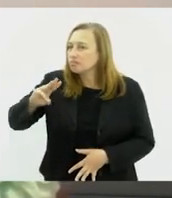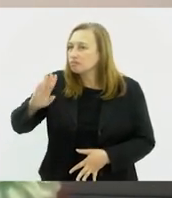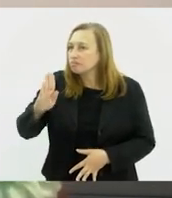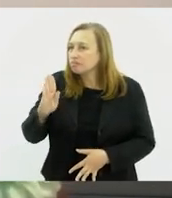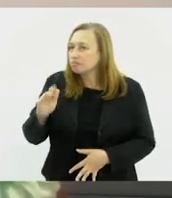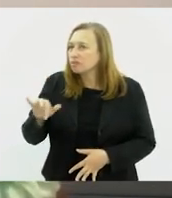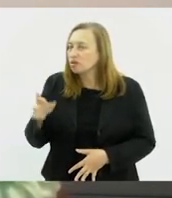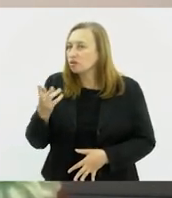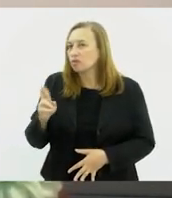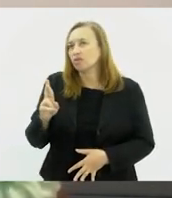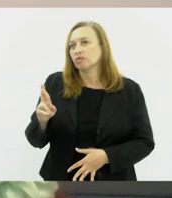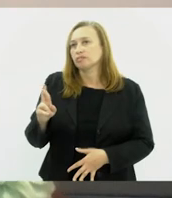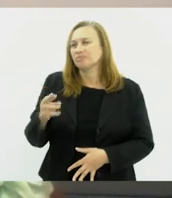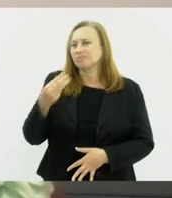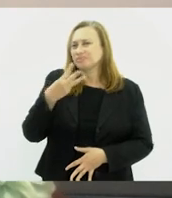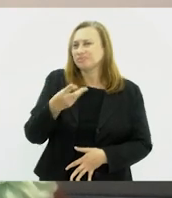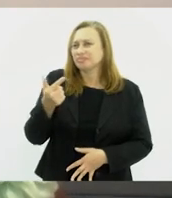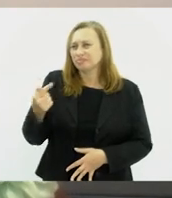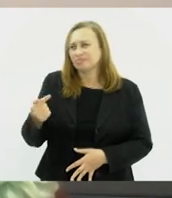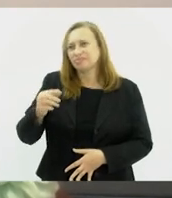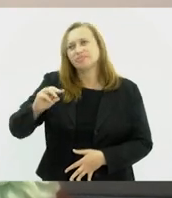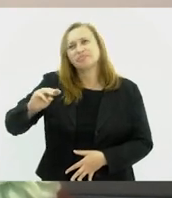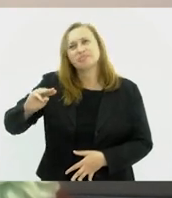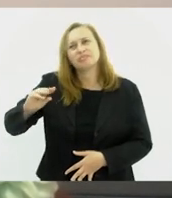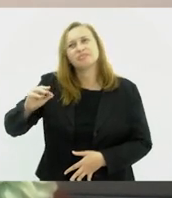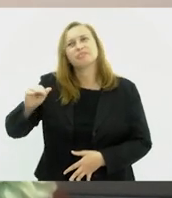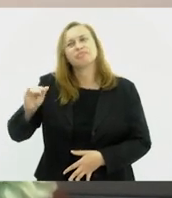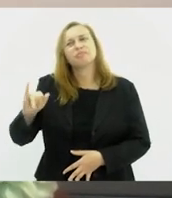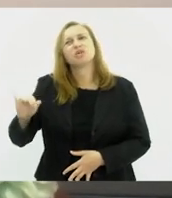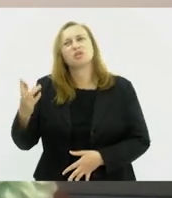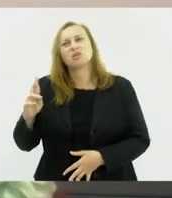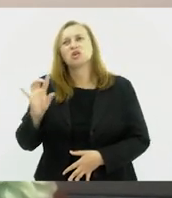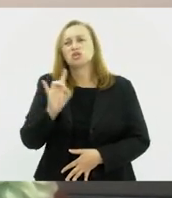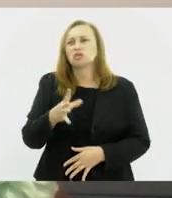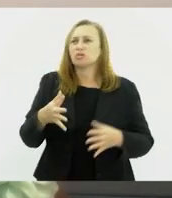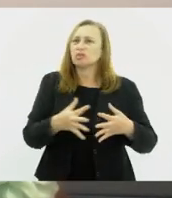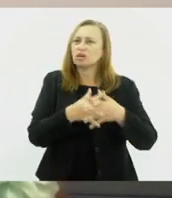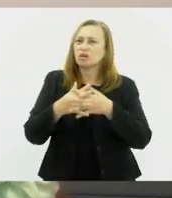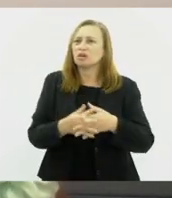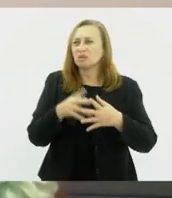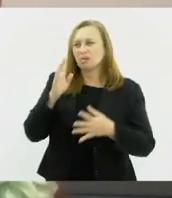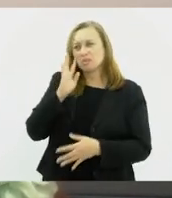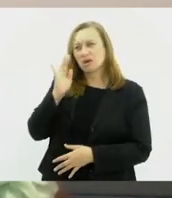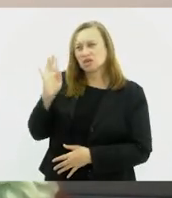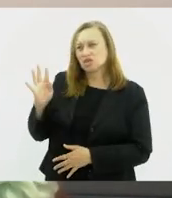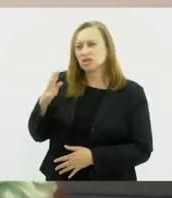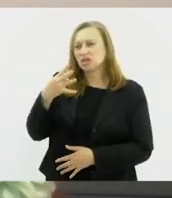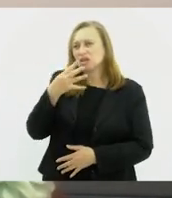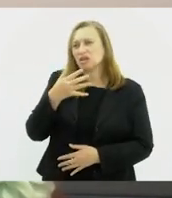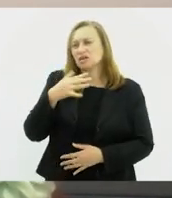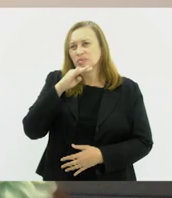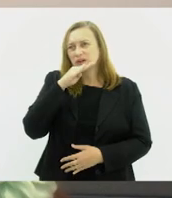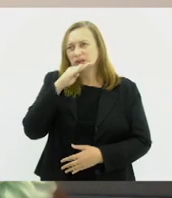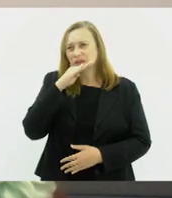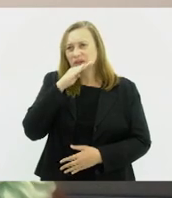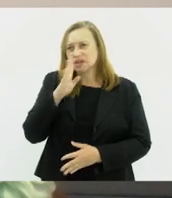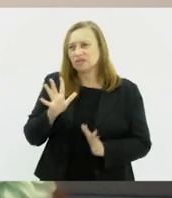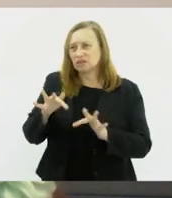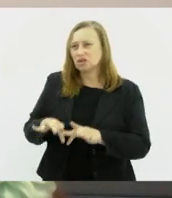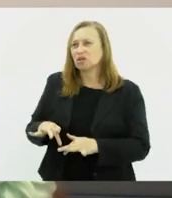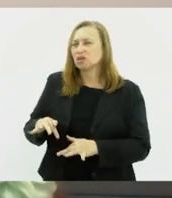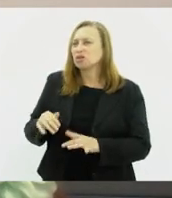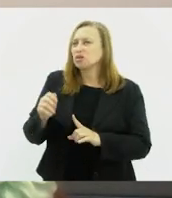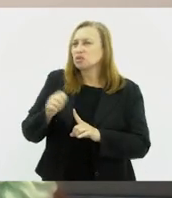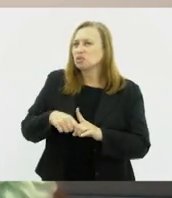bilhões 37 bilhões só no caminhão já pensou Manguinhos um milhão que todo mês vende terminando 1 milhão que todo mês